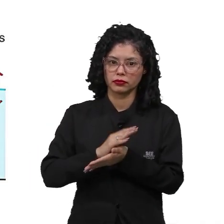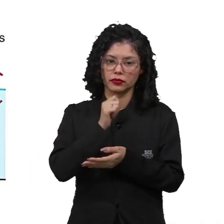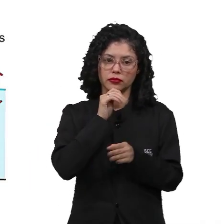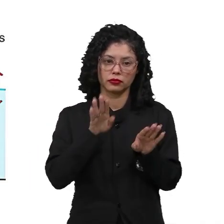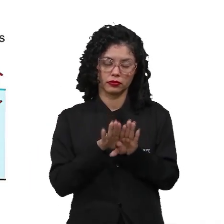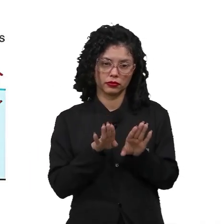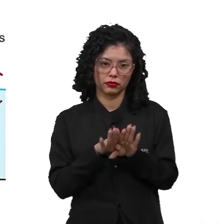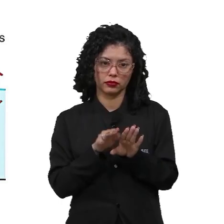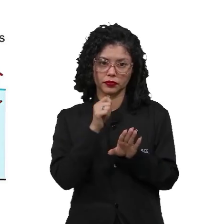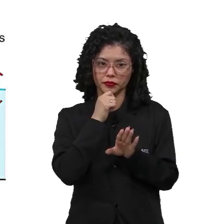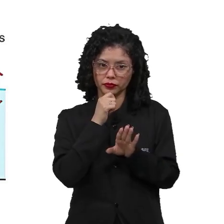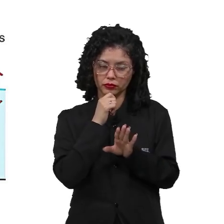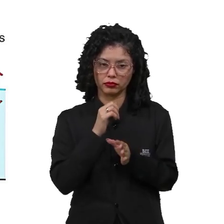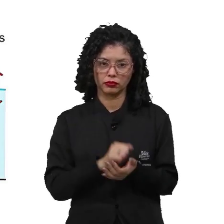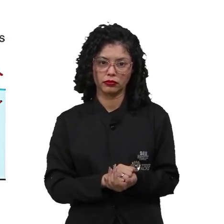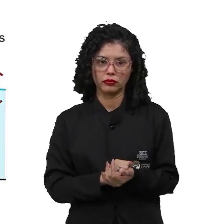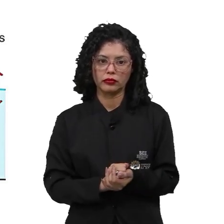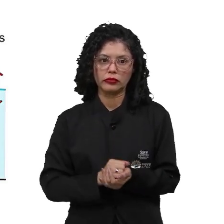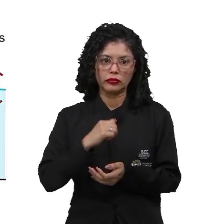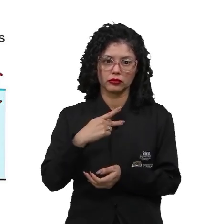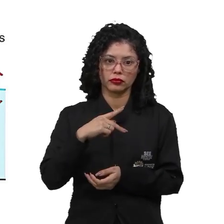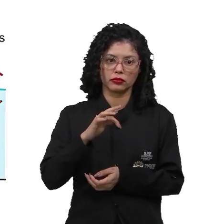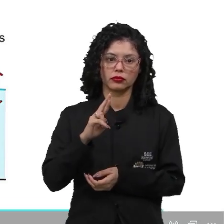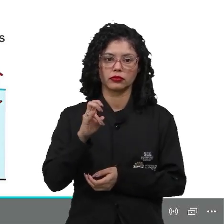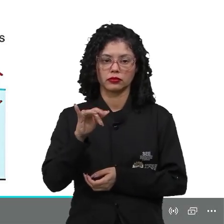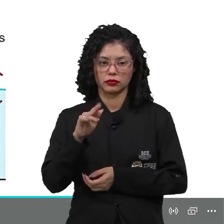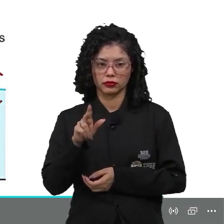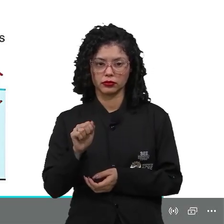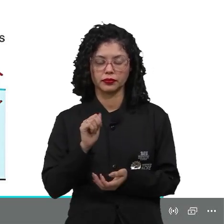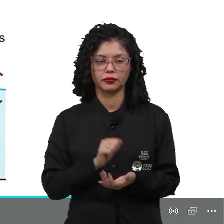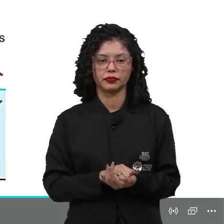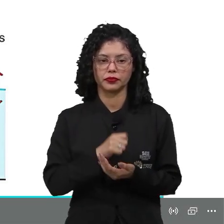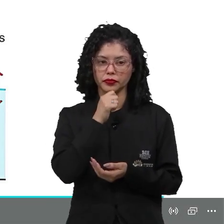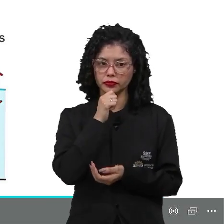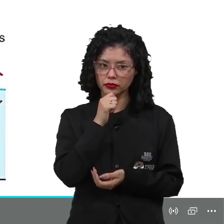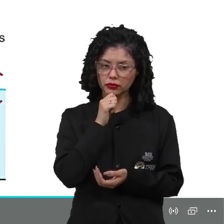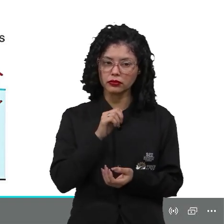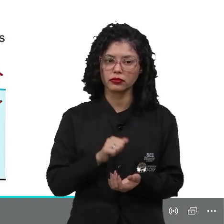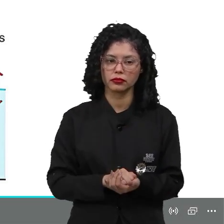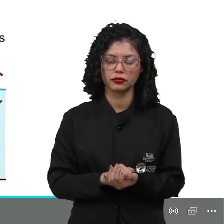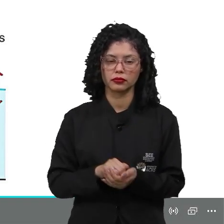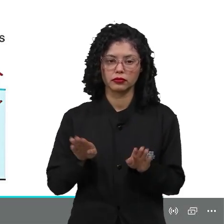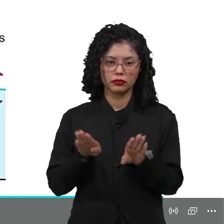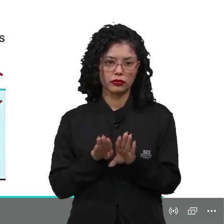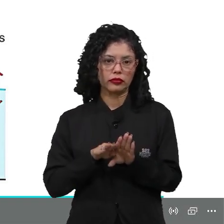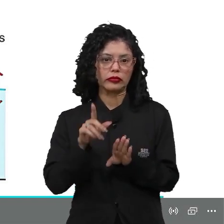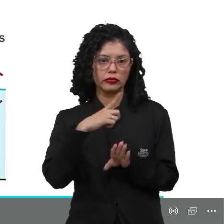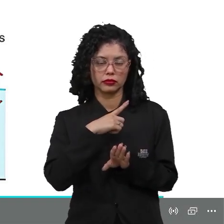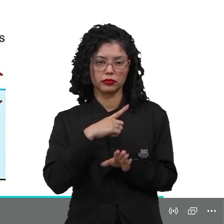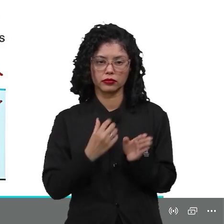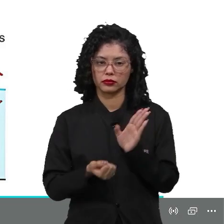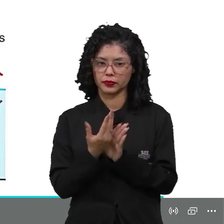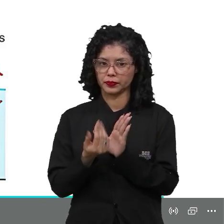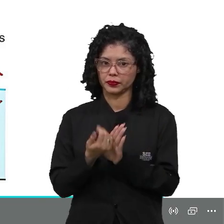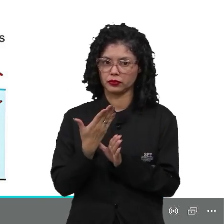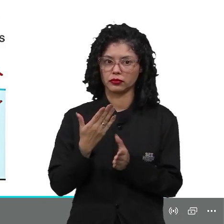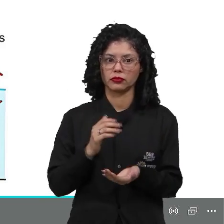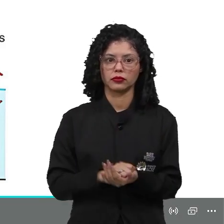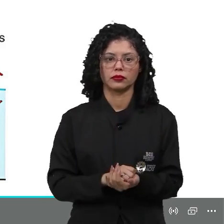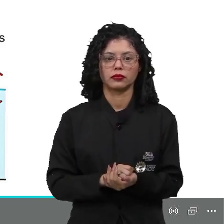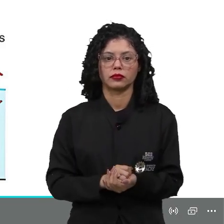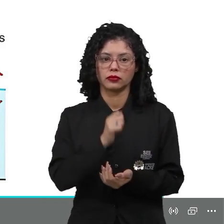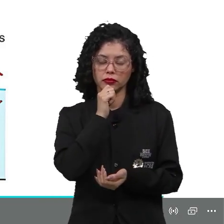esse tipo de patógeno, né, depois ali de 7 dias, mais ou menos, né, que a gente tem essa produção, né,